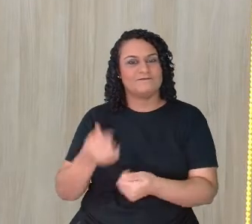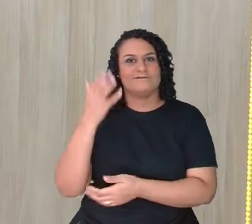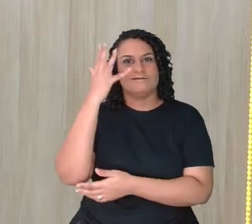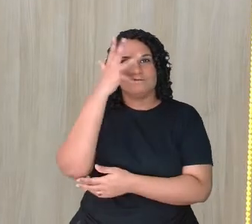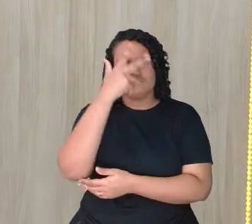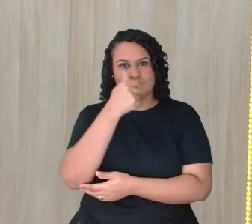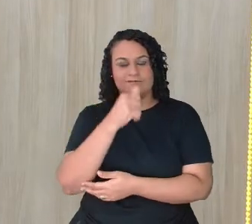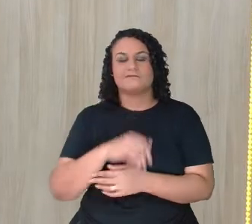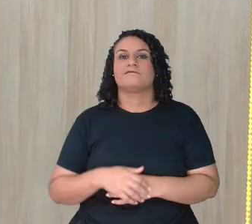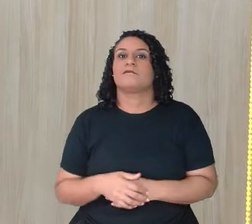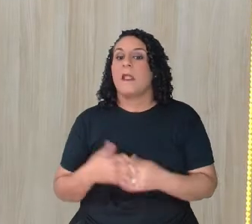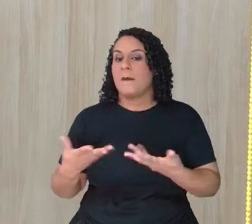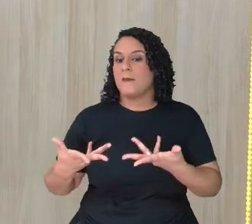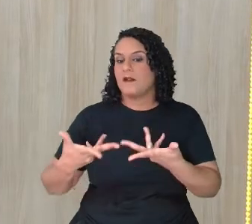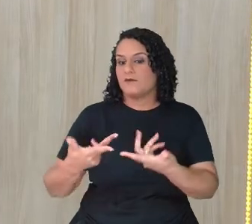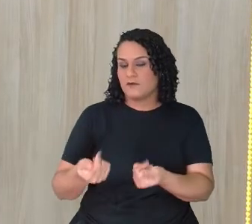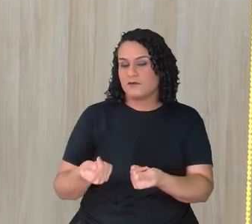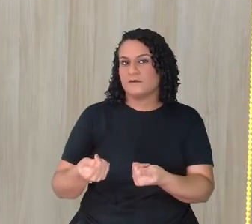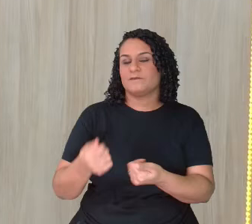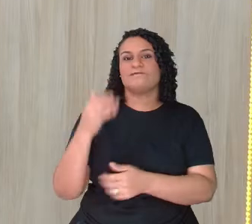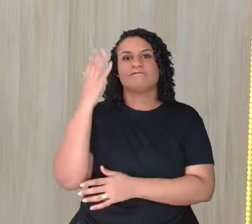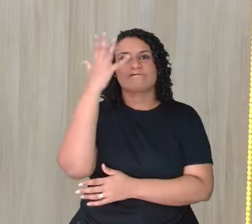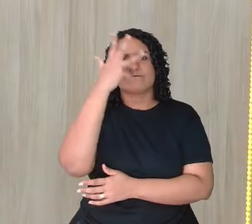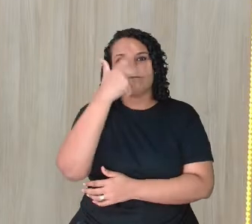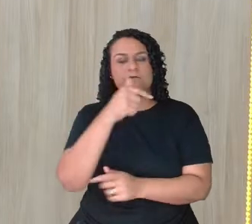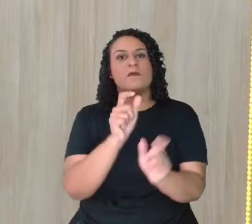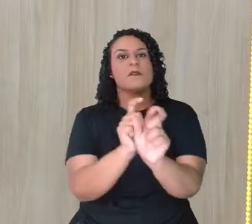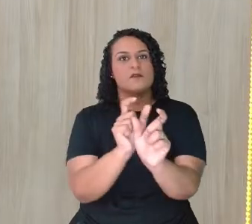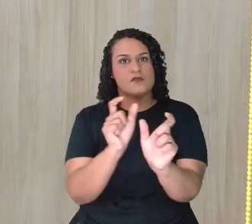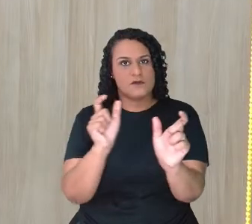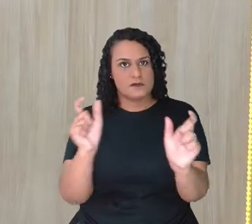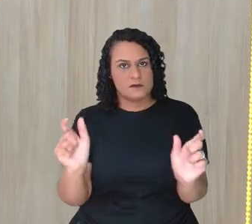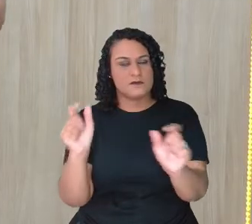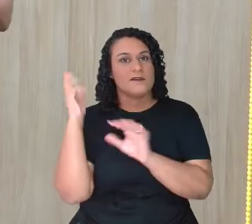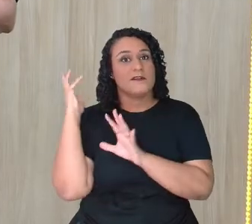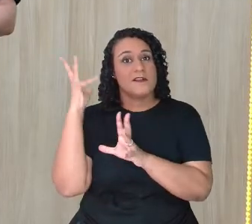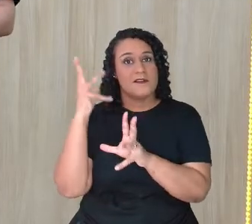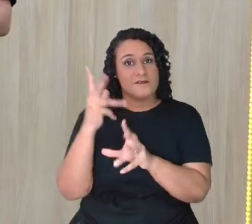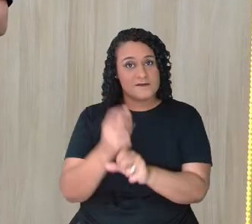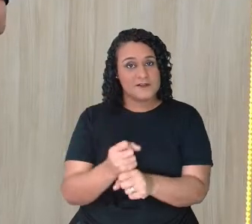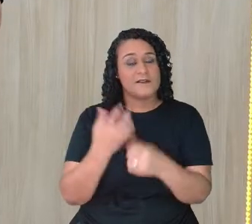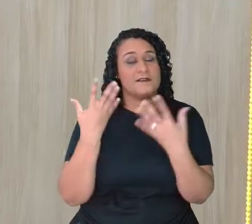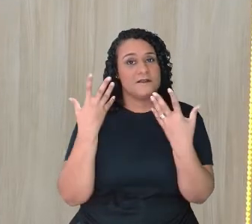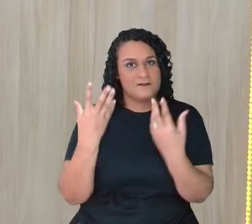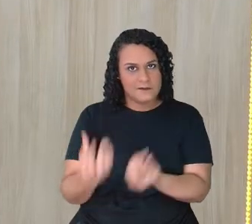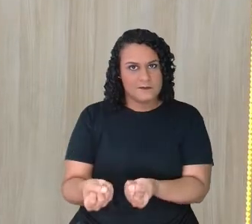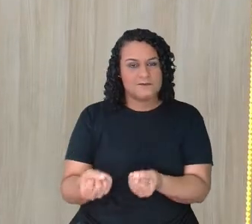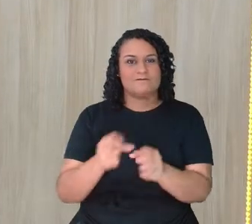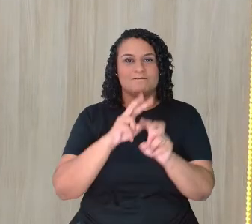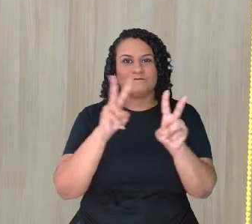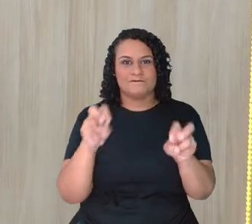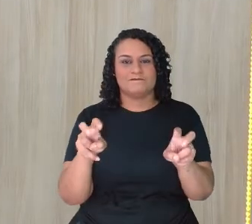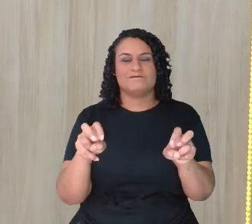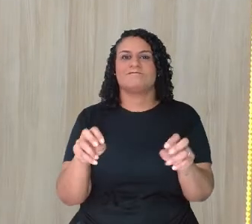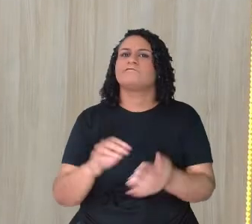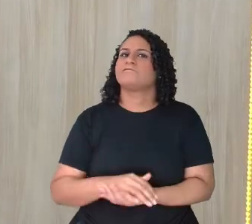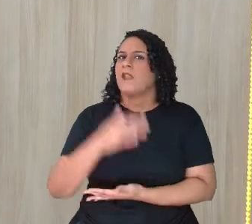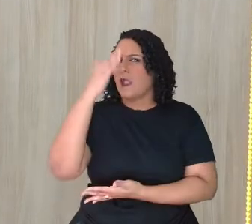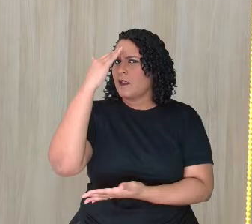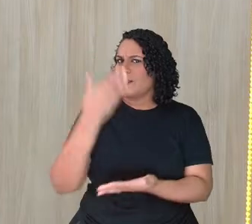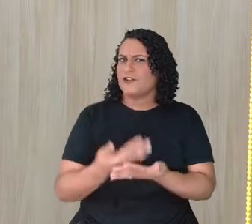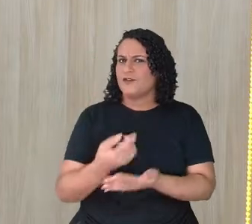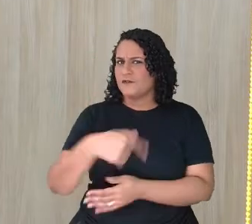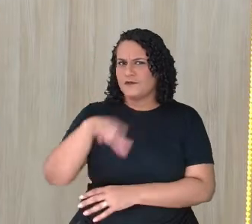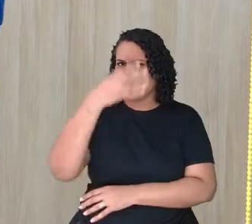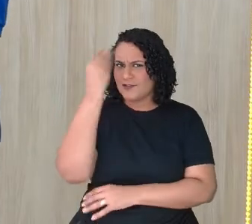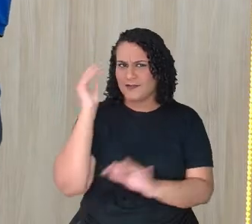lindo, são sinônimos. Então, vamos revisar aquilo que estamos falando, que eu acredito que o sexto ano não irá esquecer.